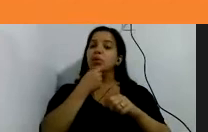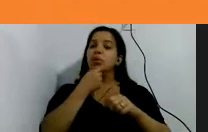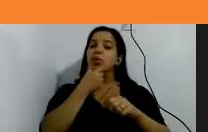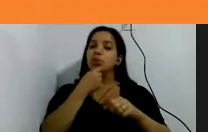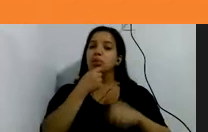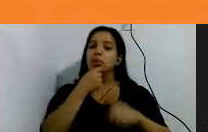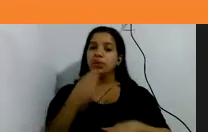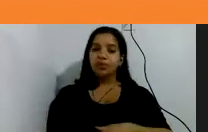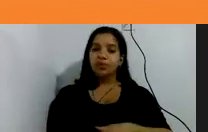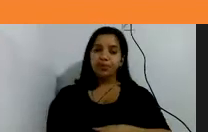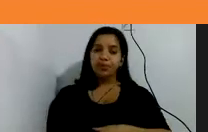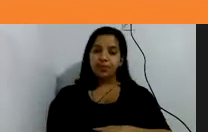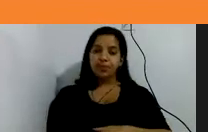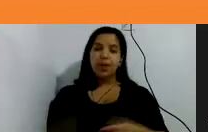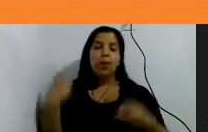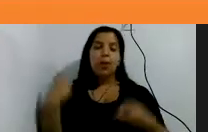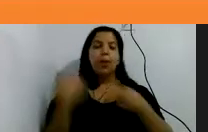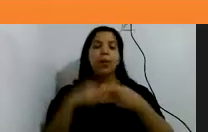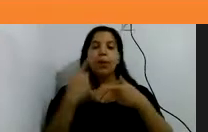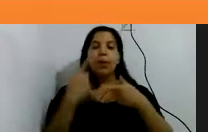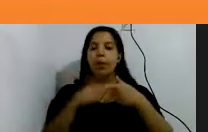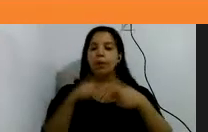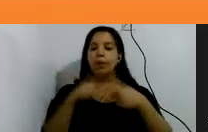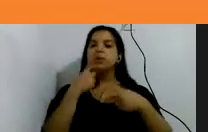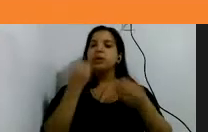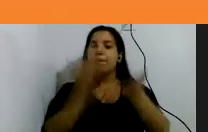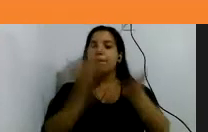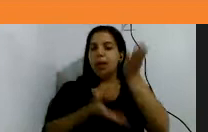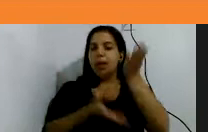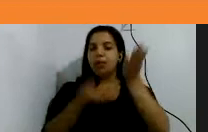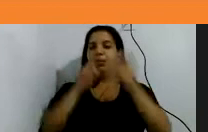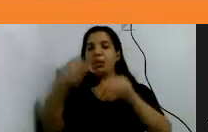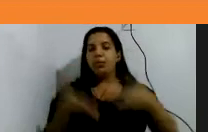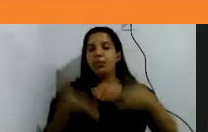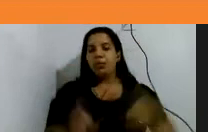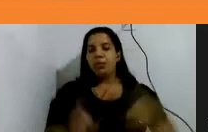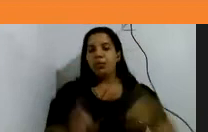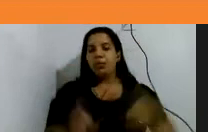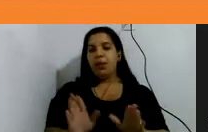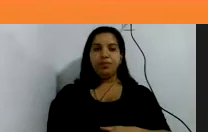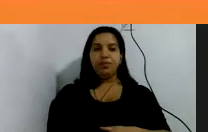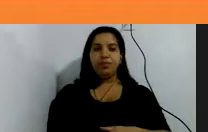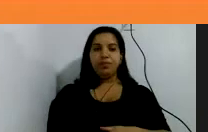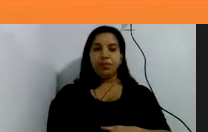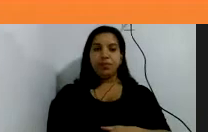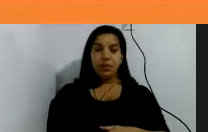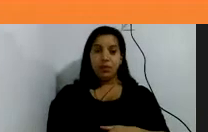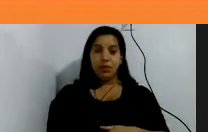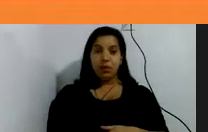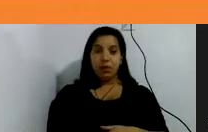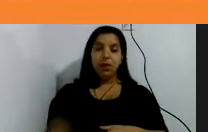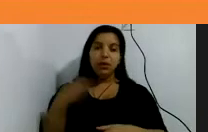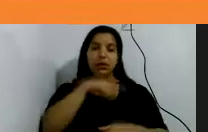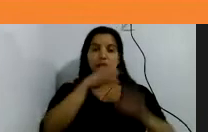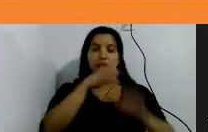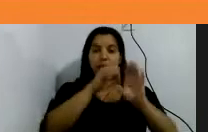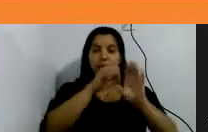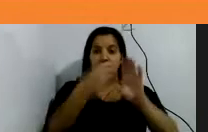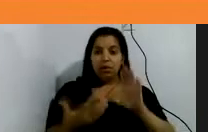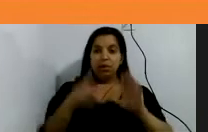humanos em hemorragias pós-parto. Então, hemocomponentes